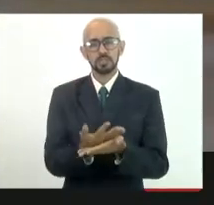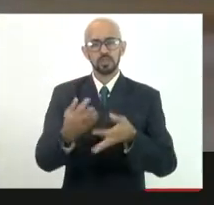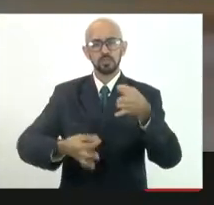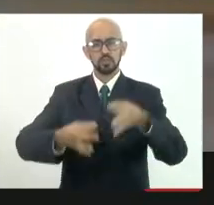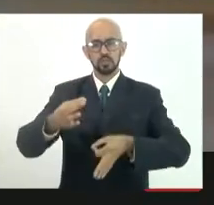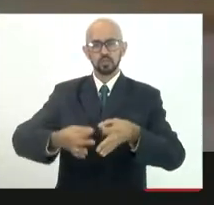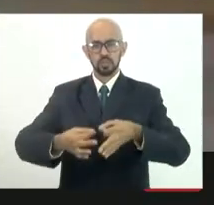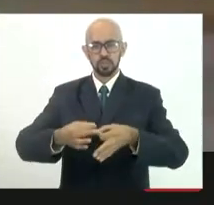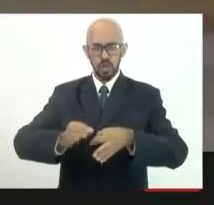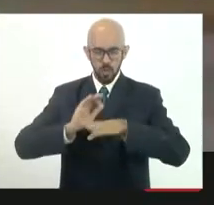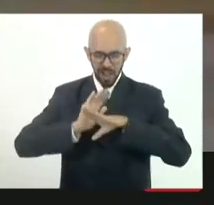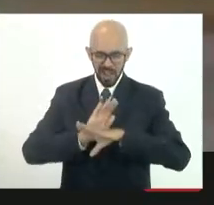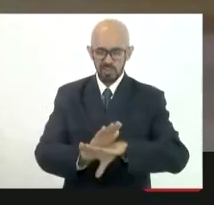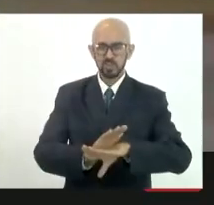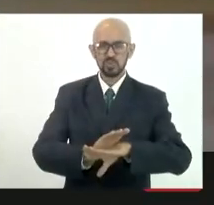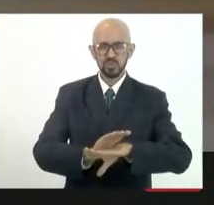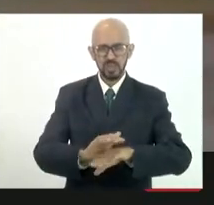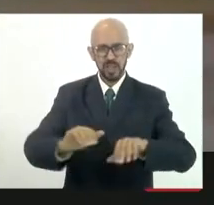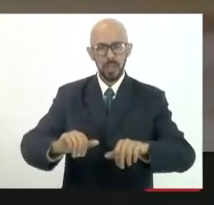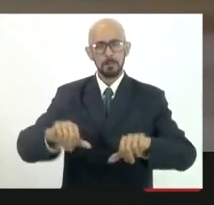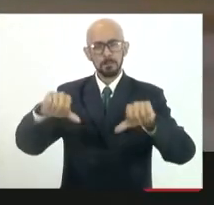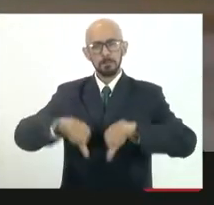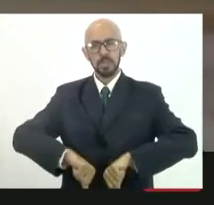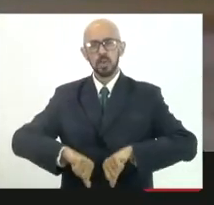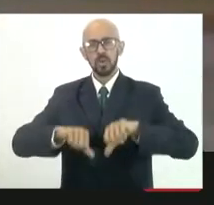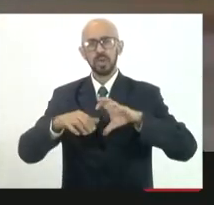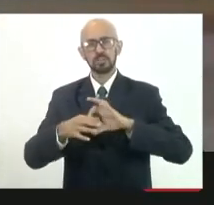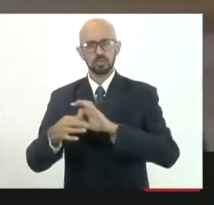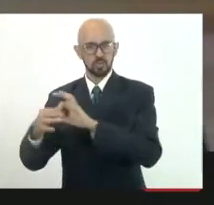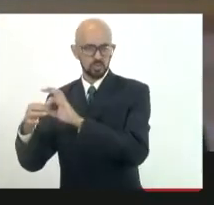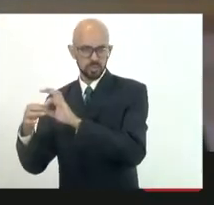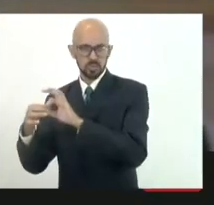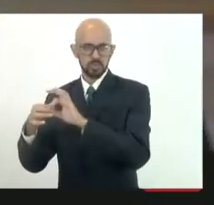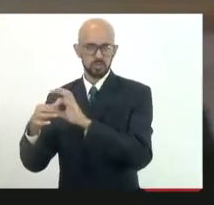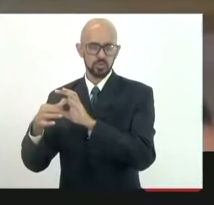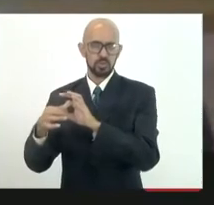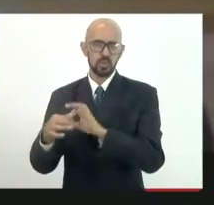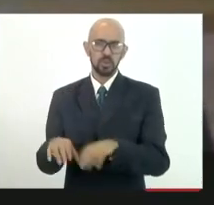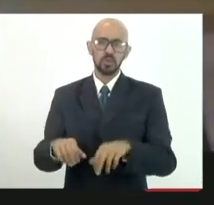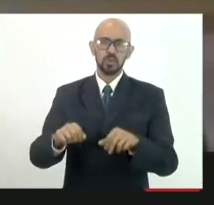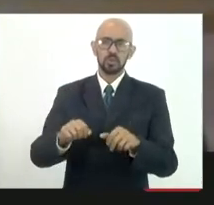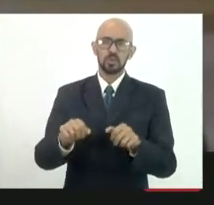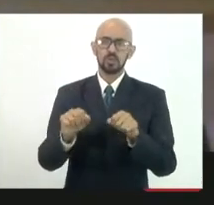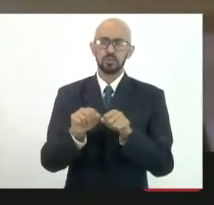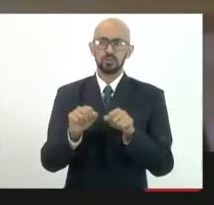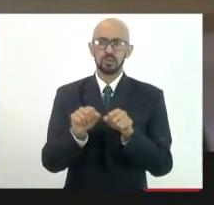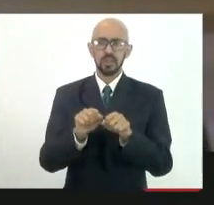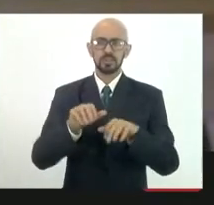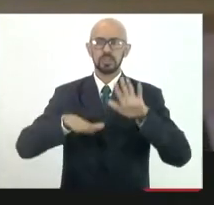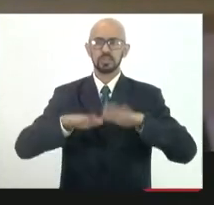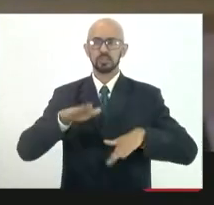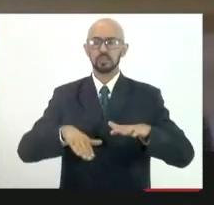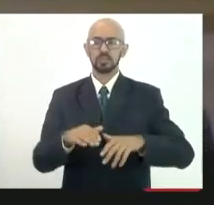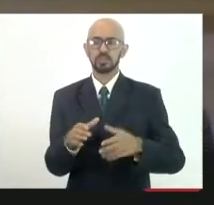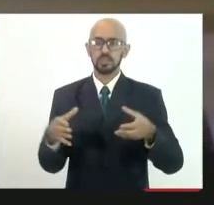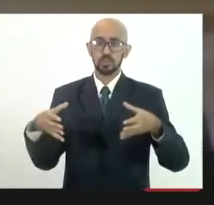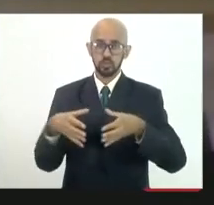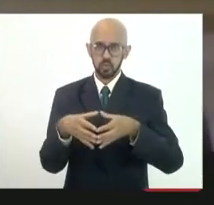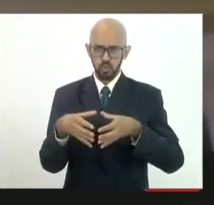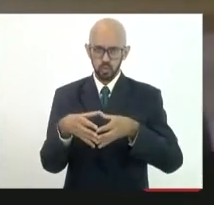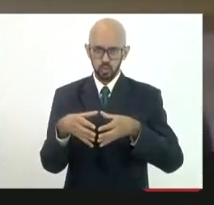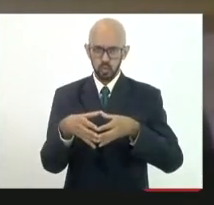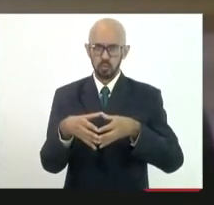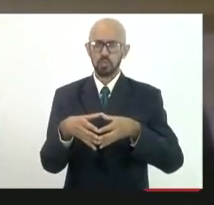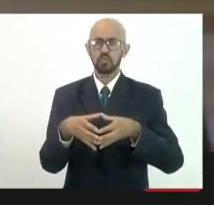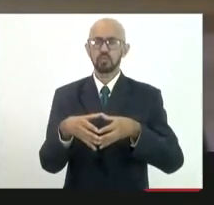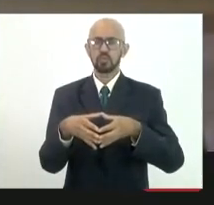e trazendo esse tipo de perspectiva, né, o que coloca muitas vezes esses grupos em uma